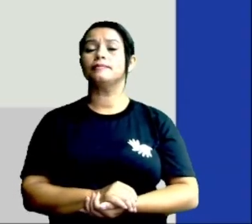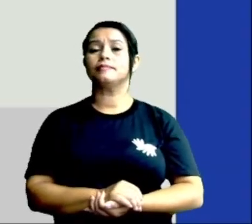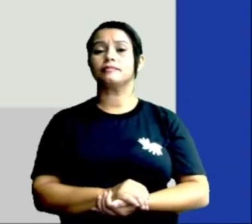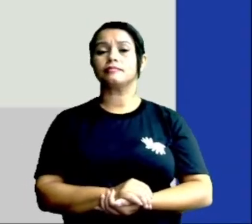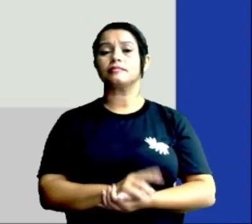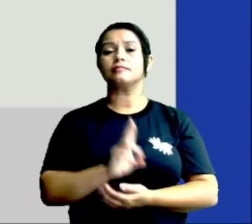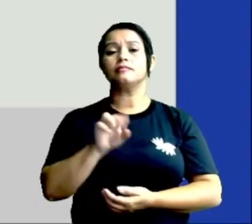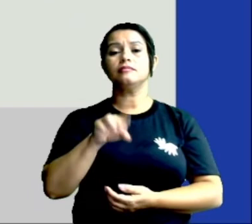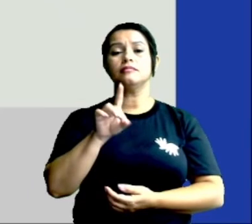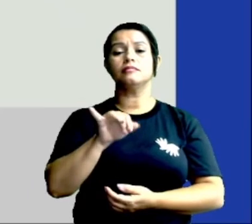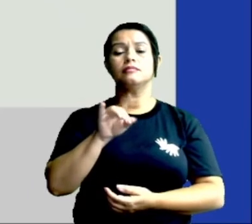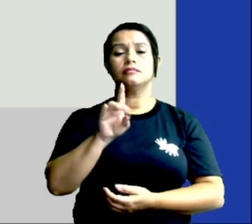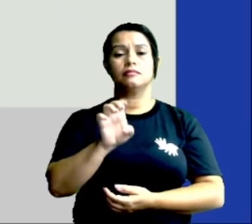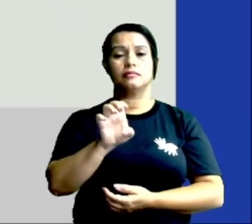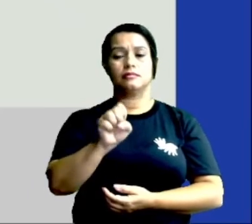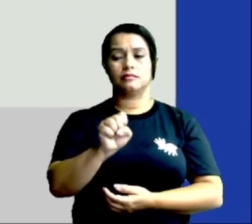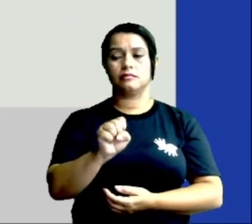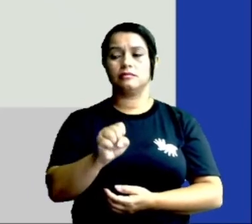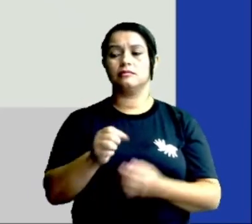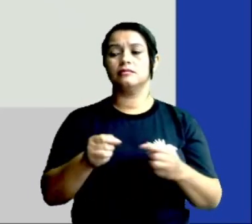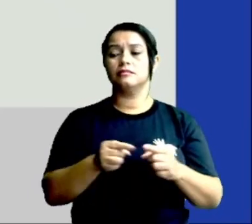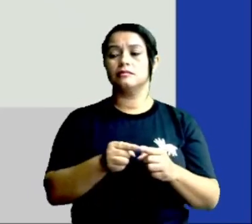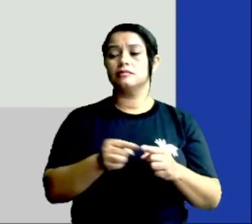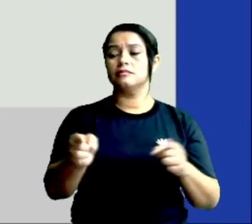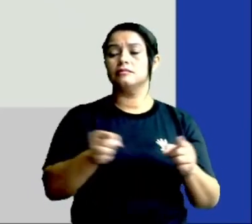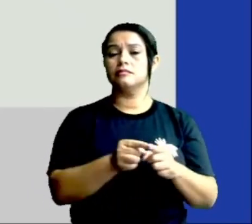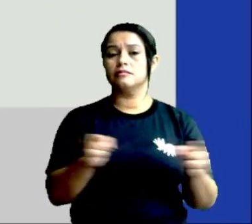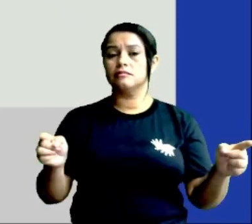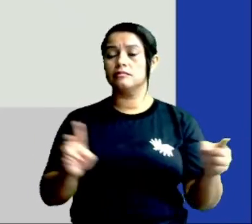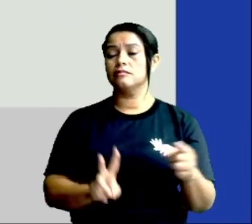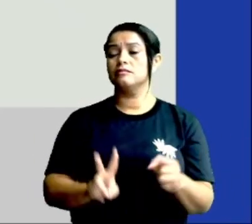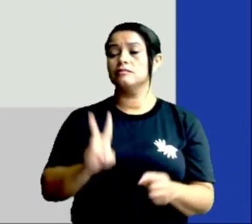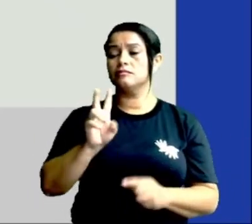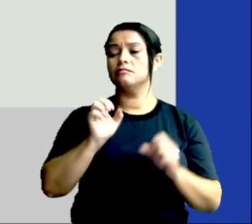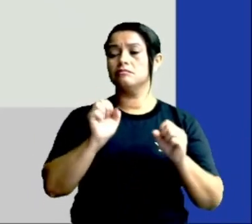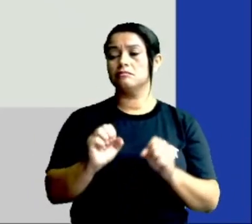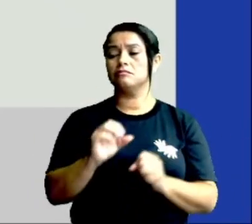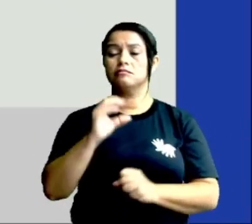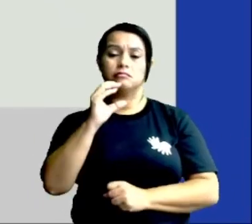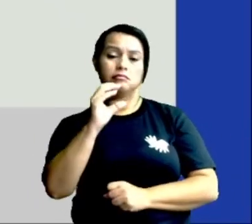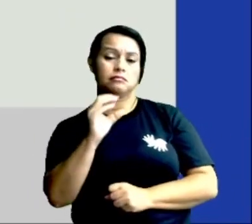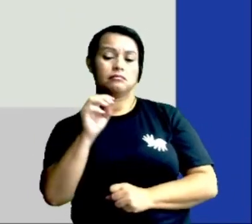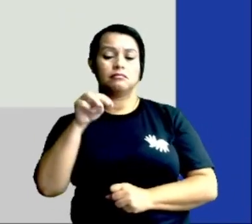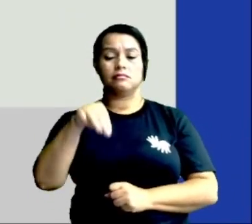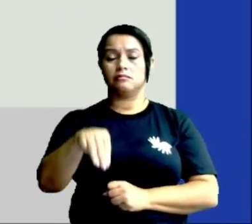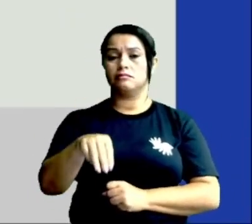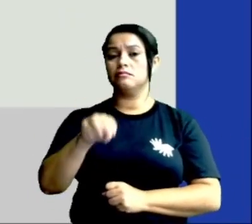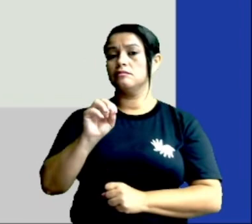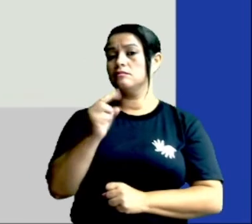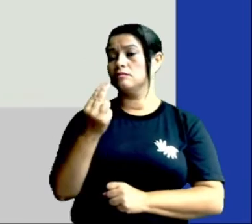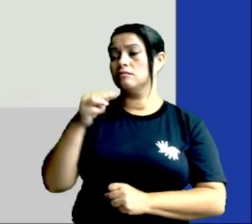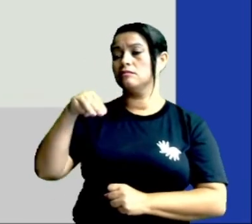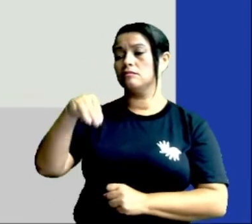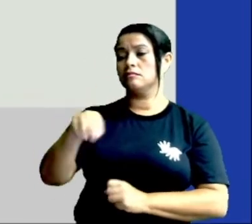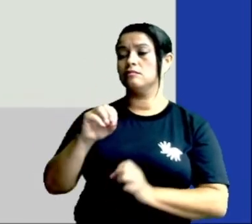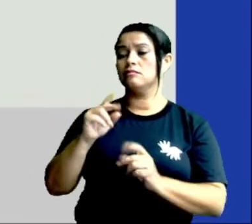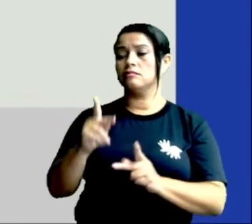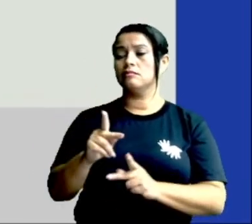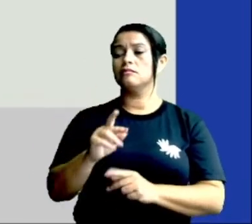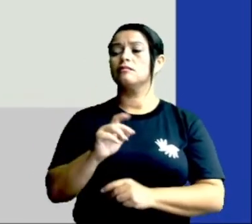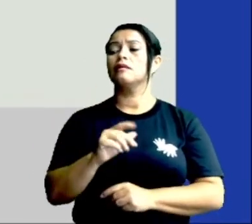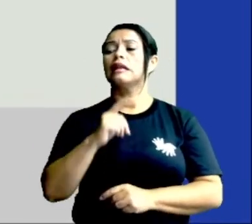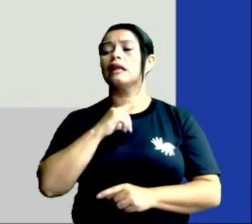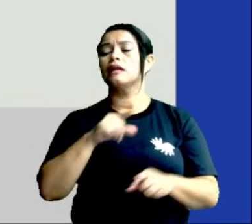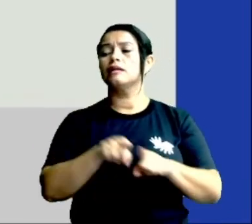As unidades de medida de volume mais utilizadas são os centímetros e o metro, ok? As